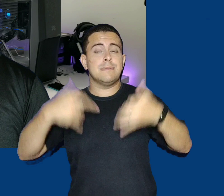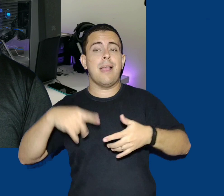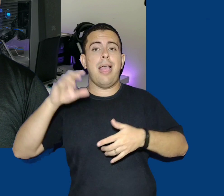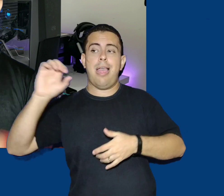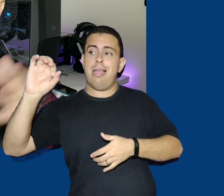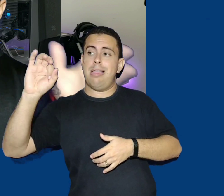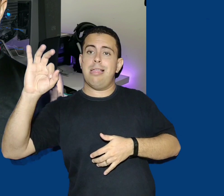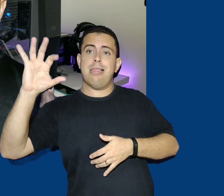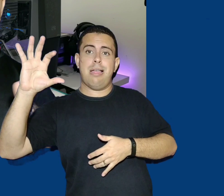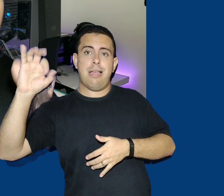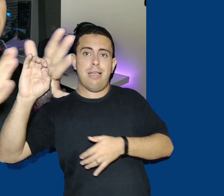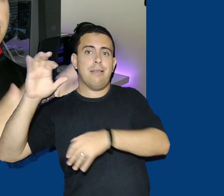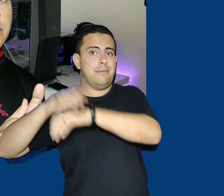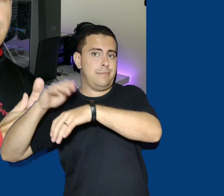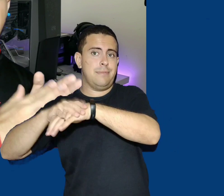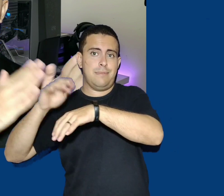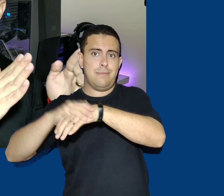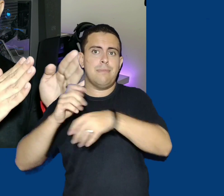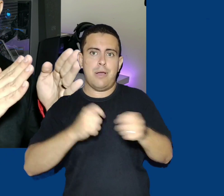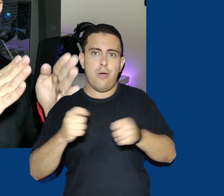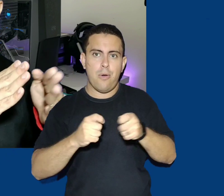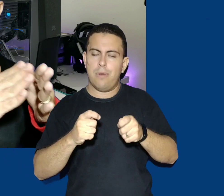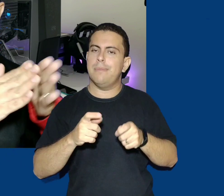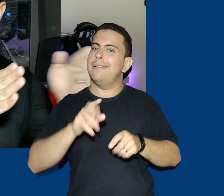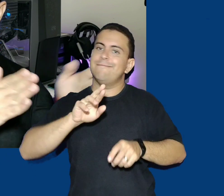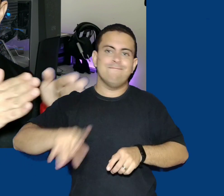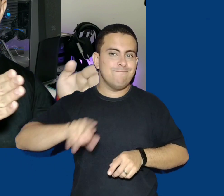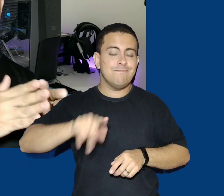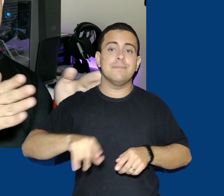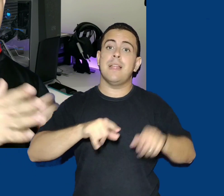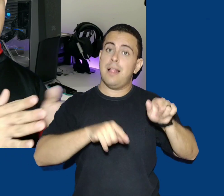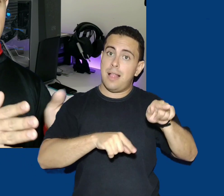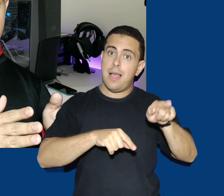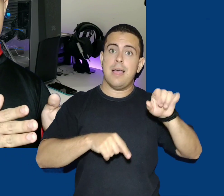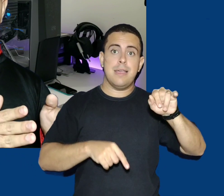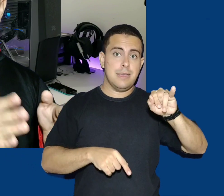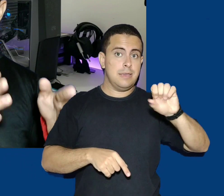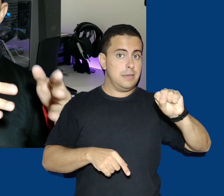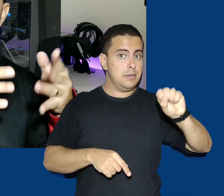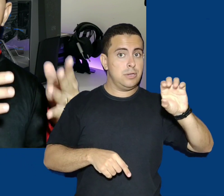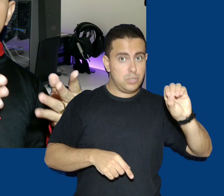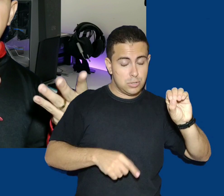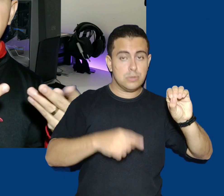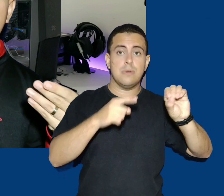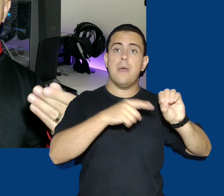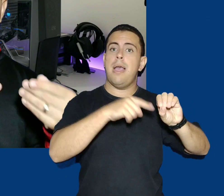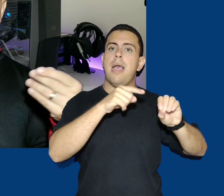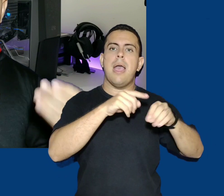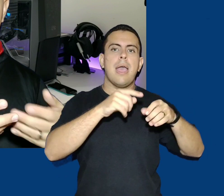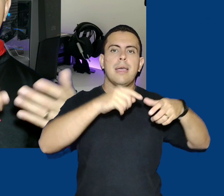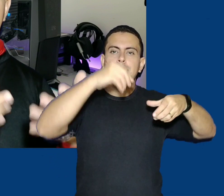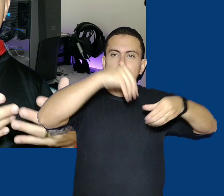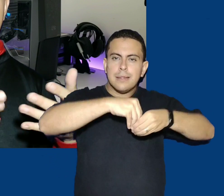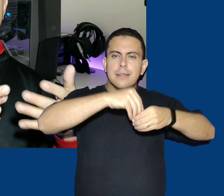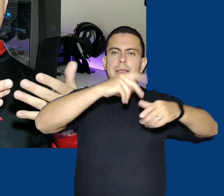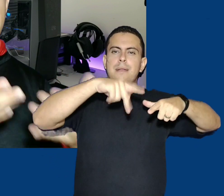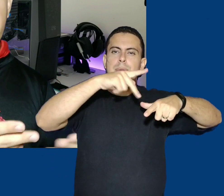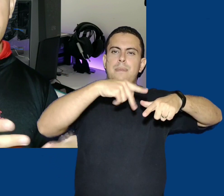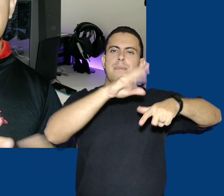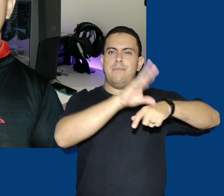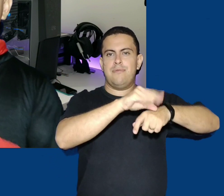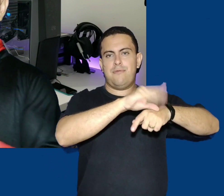do obturador. Mas não, o ISO ele é controlado digitalmente. Então ele consegue essa sensibilidade à